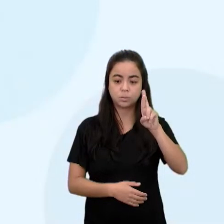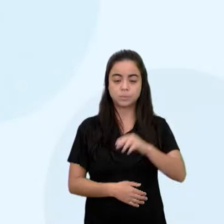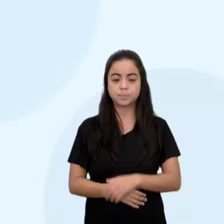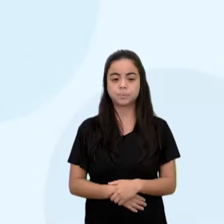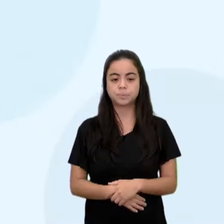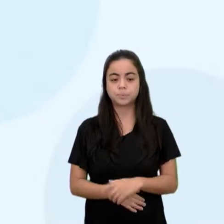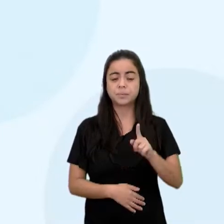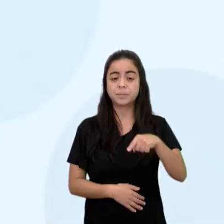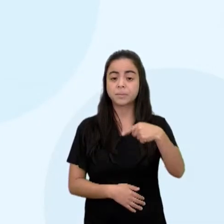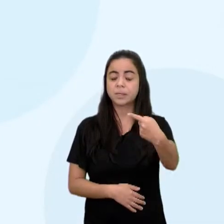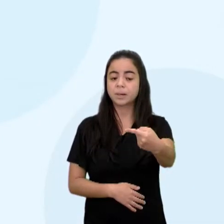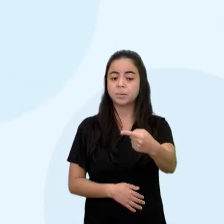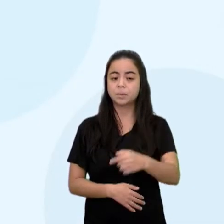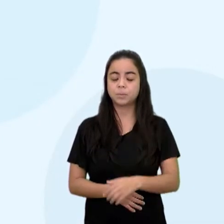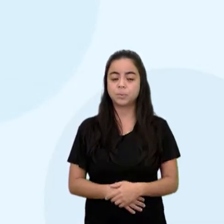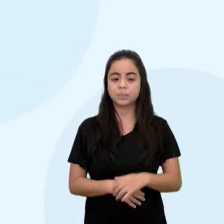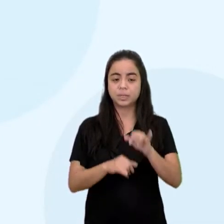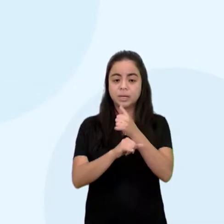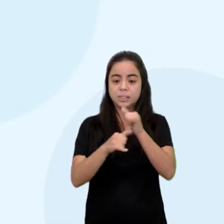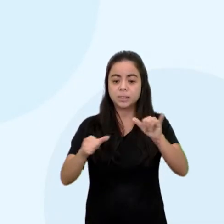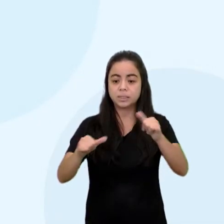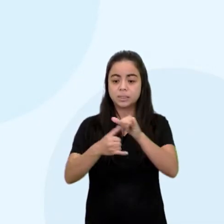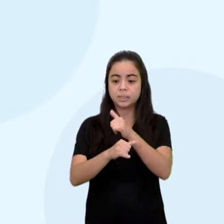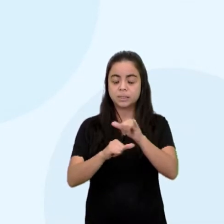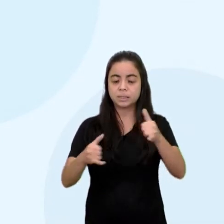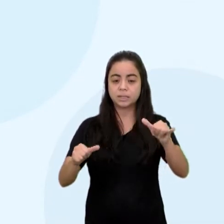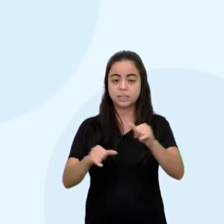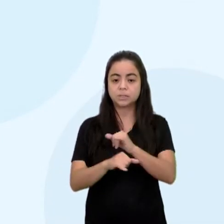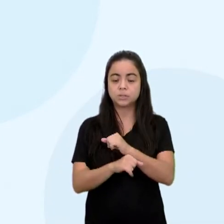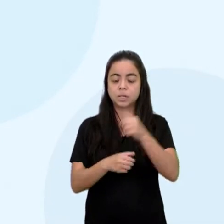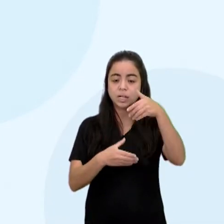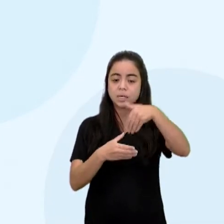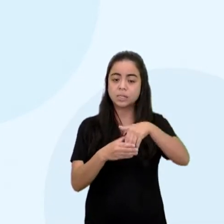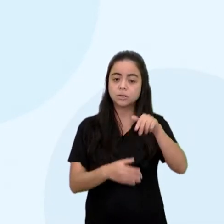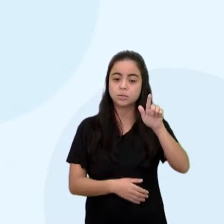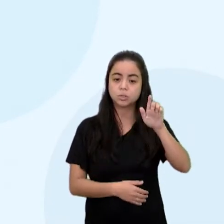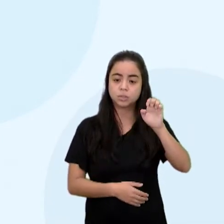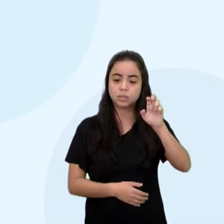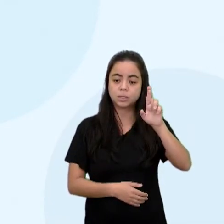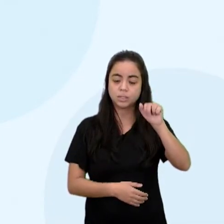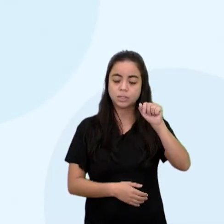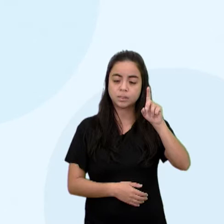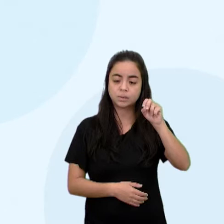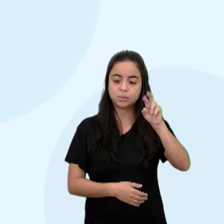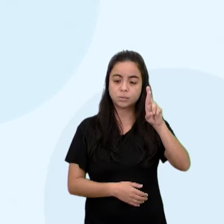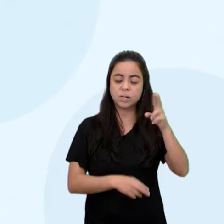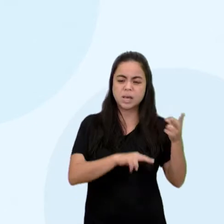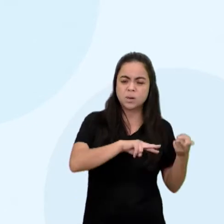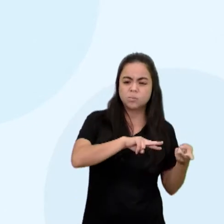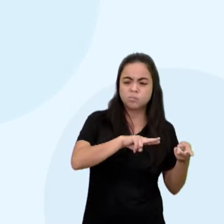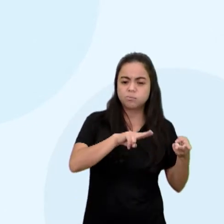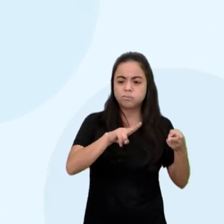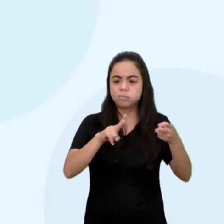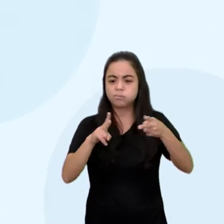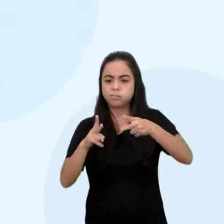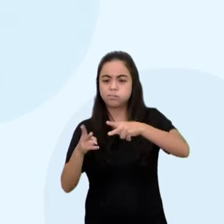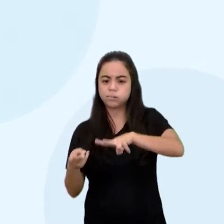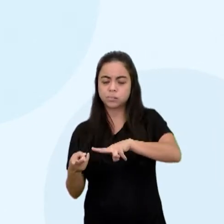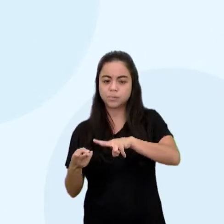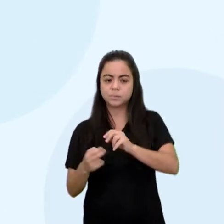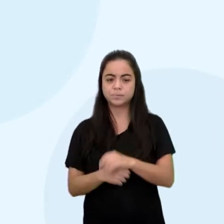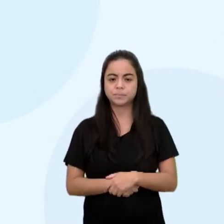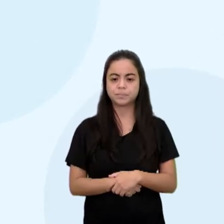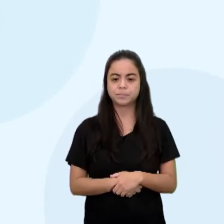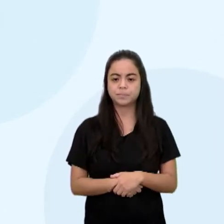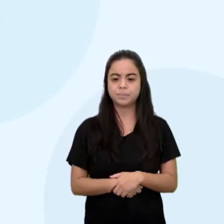E depois, ó, que a eletricidade é produzida aí nesse gerador, onde há essa transformação, ó, é térmica para mecânica